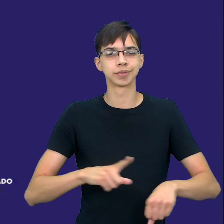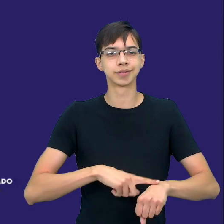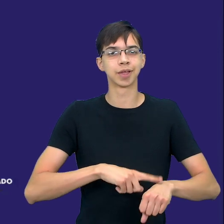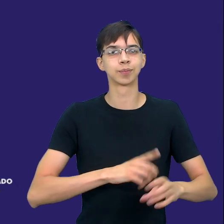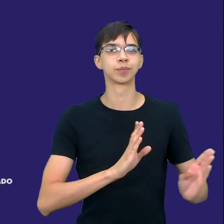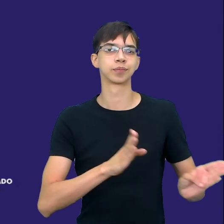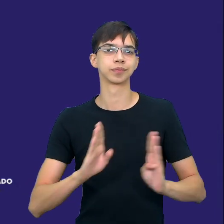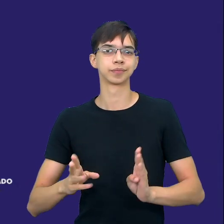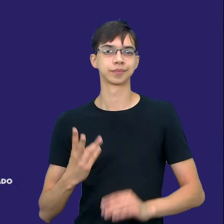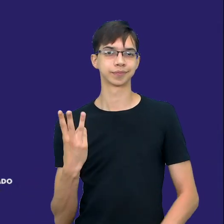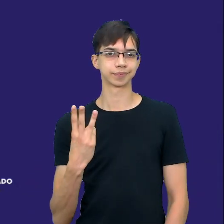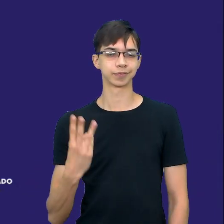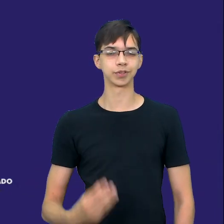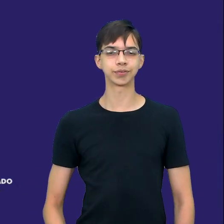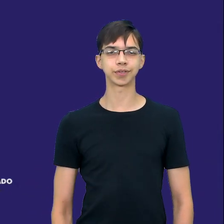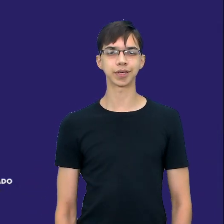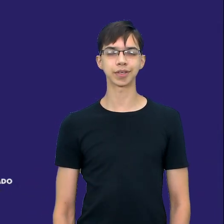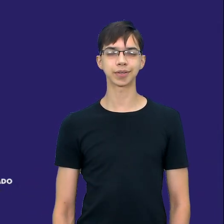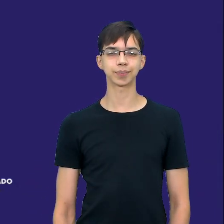você, Andréa.